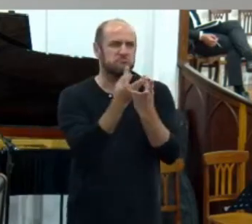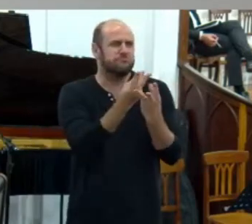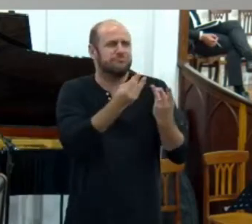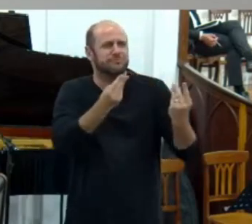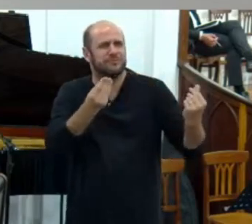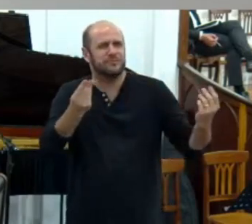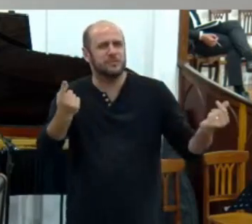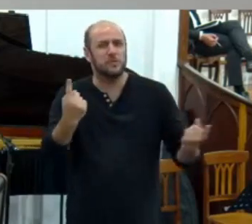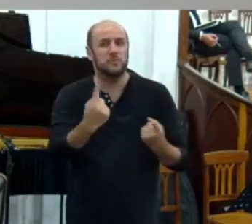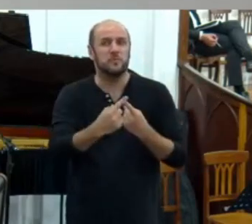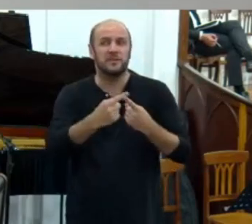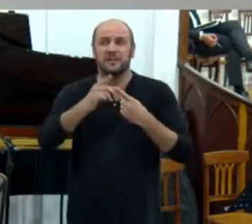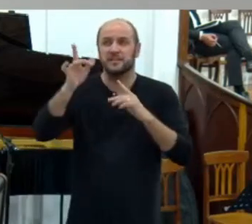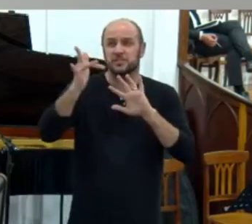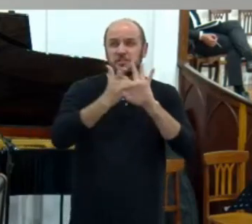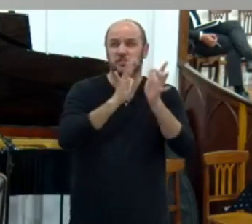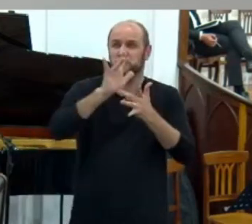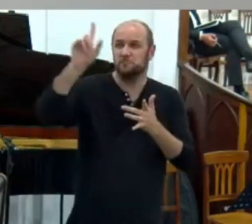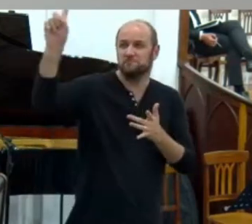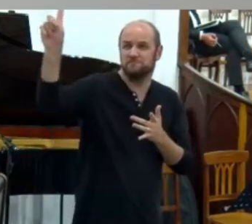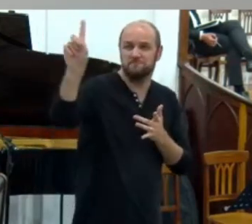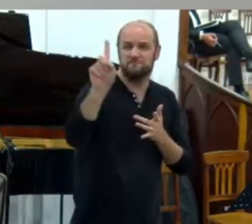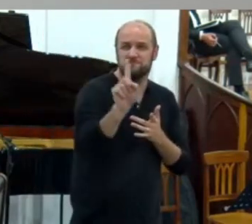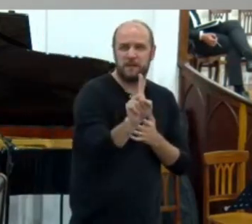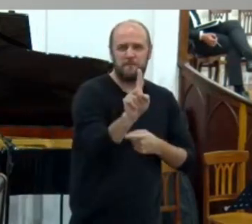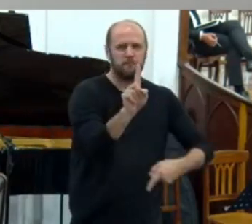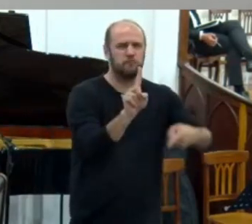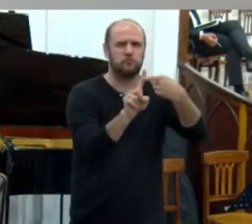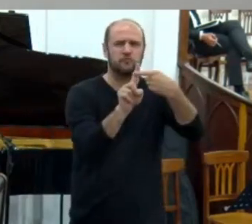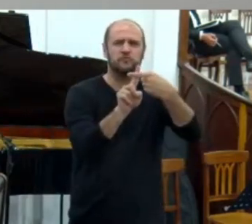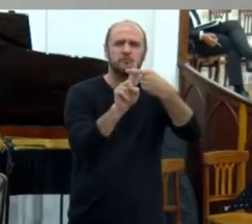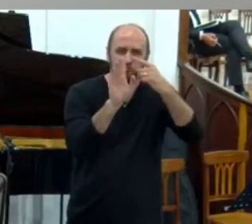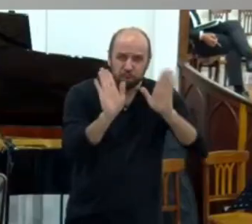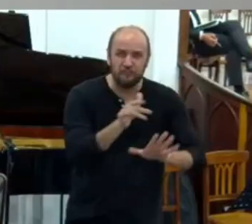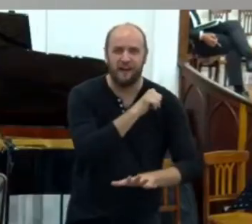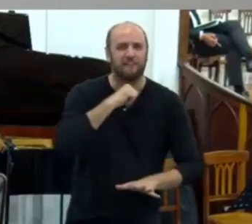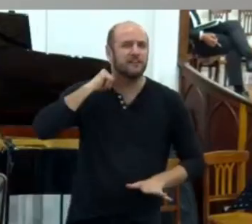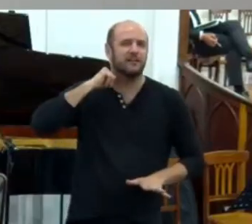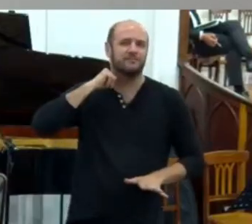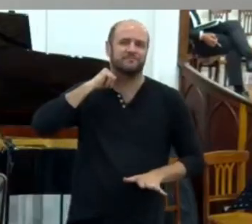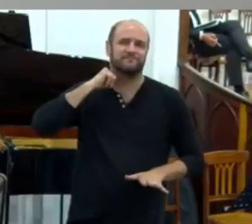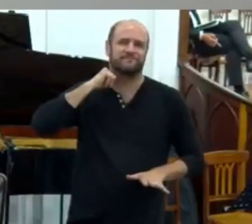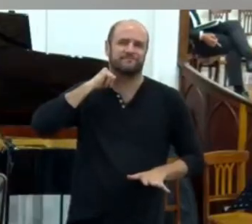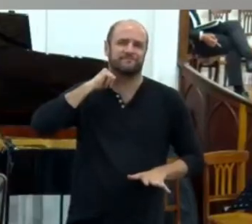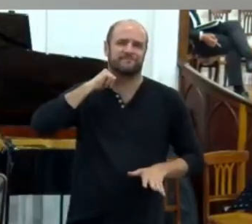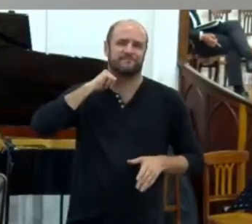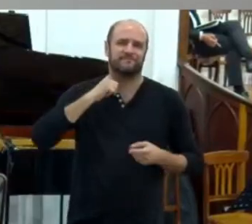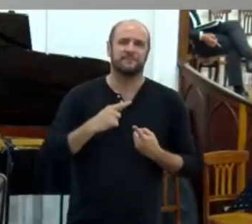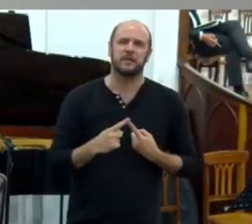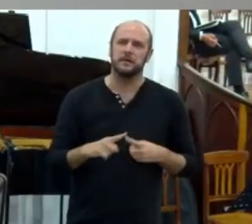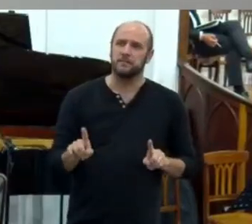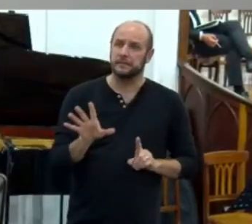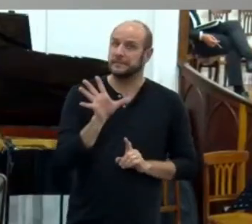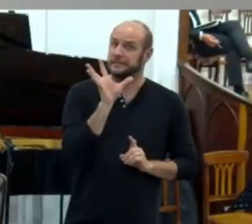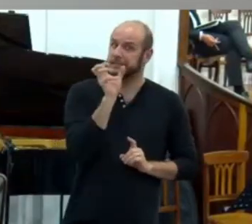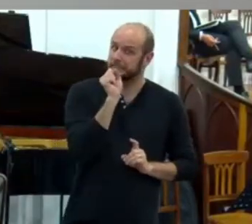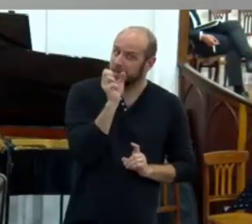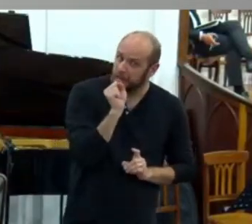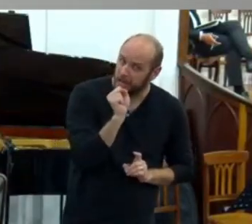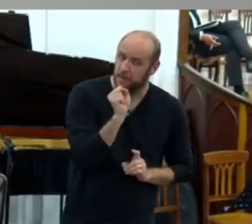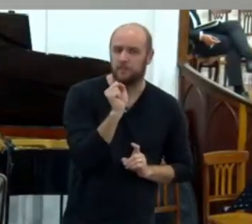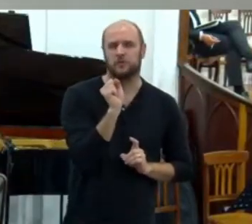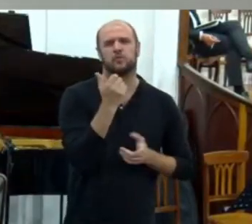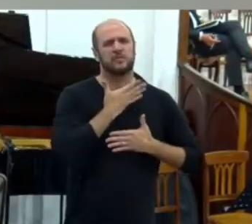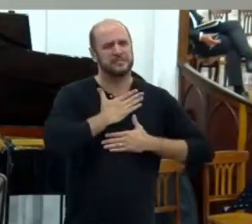tornou presente, a saber, o Cordeiro de Deus, Jesus Cristo. Mas quando falamos do sábado do Senhor, ou